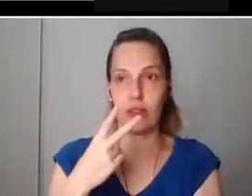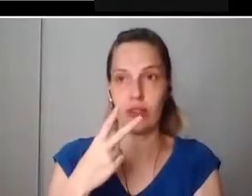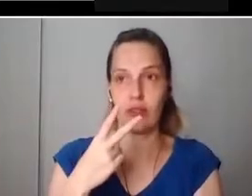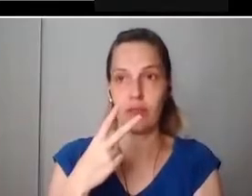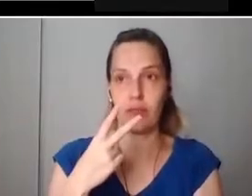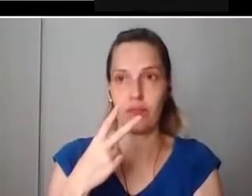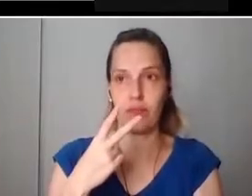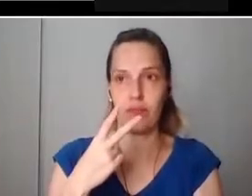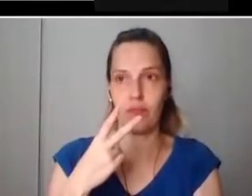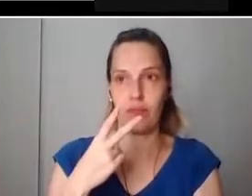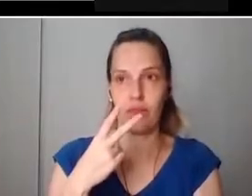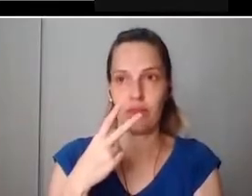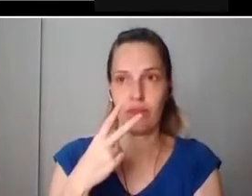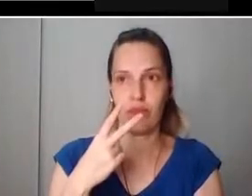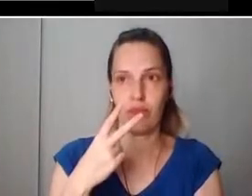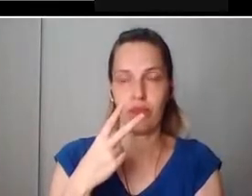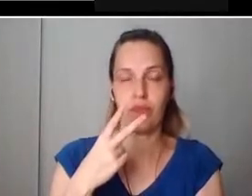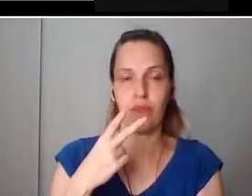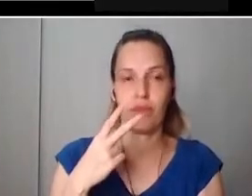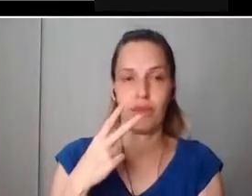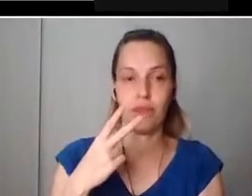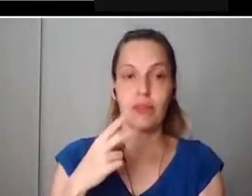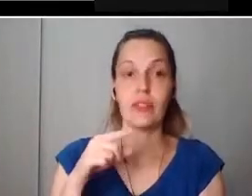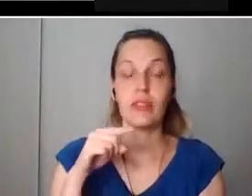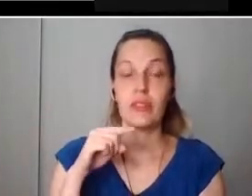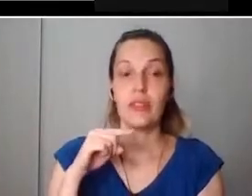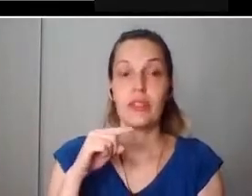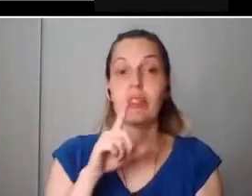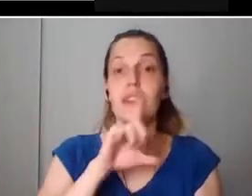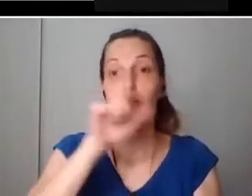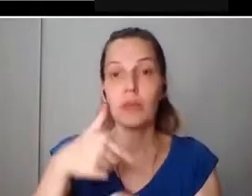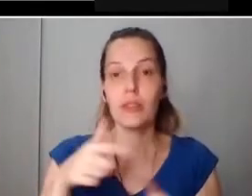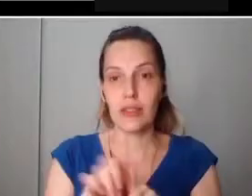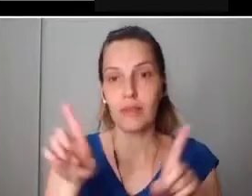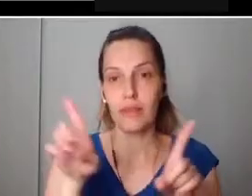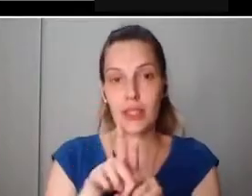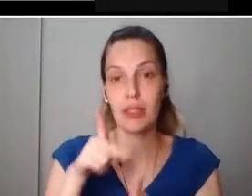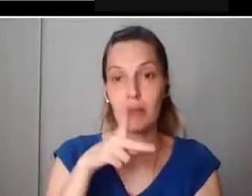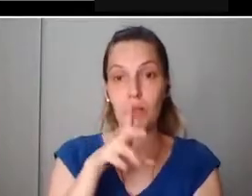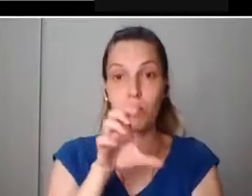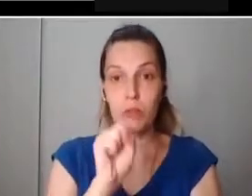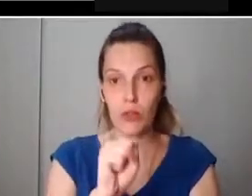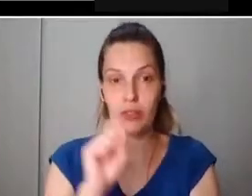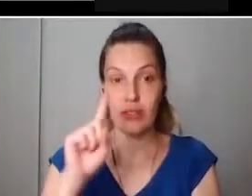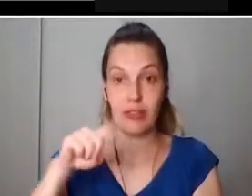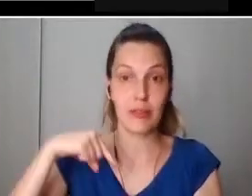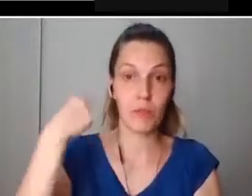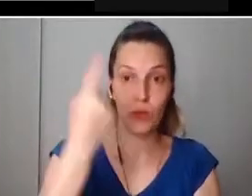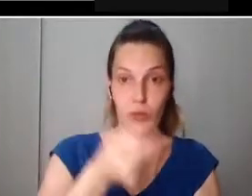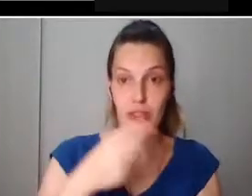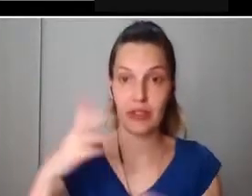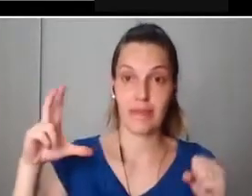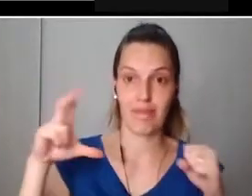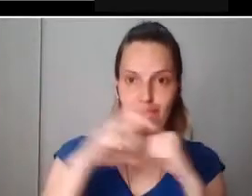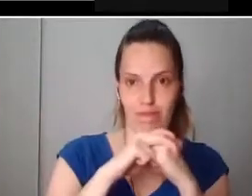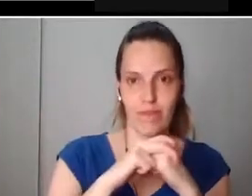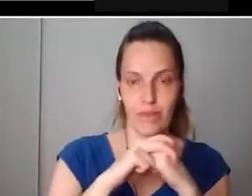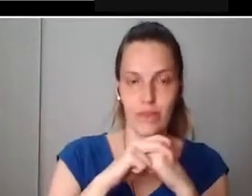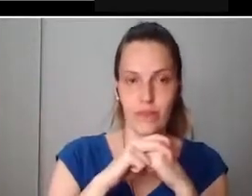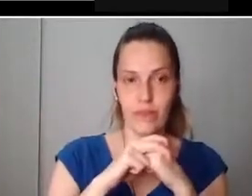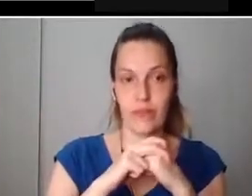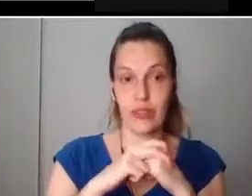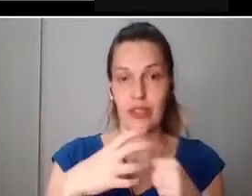ela dissocia, que é a pós-fusão, né? Então, essa forma aqui, ela é diferente